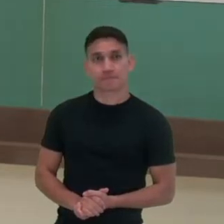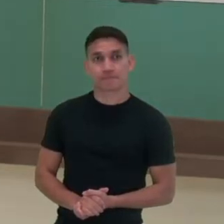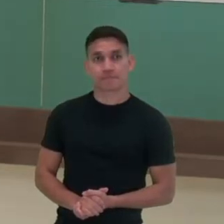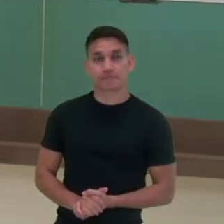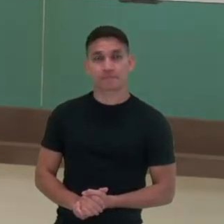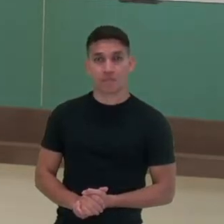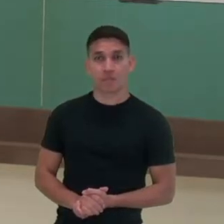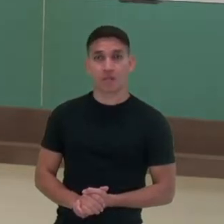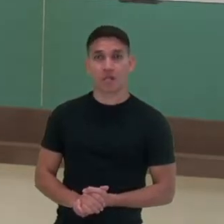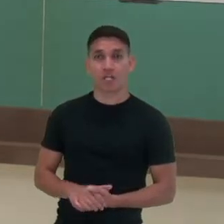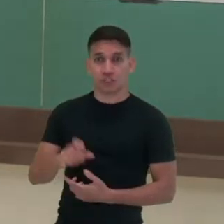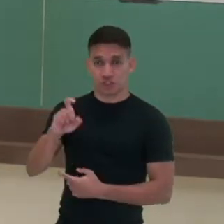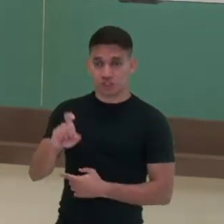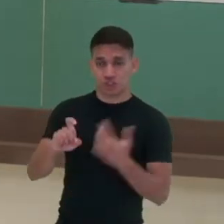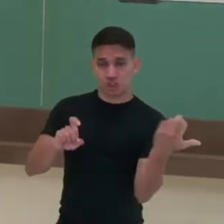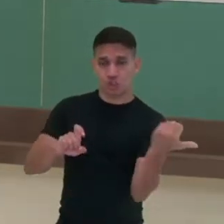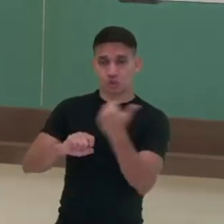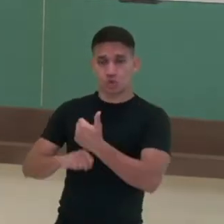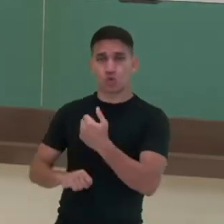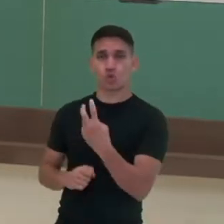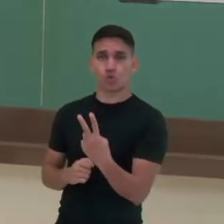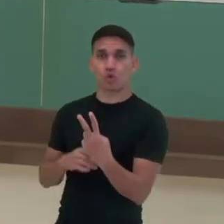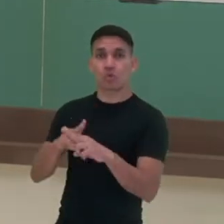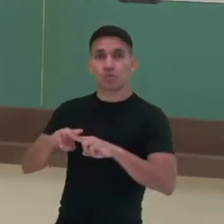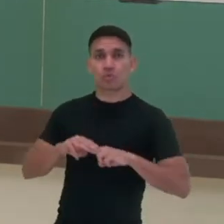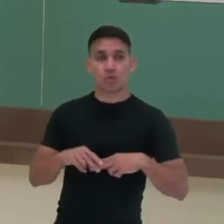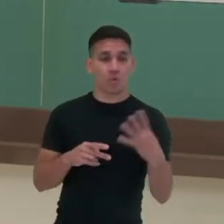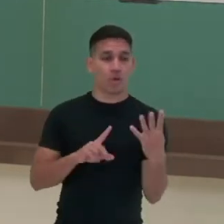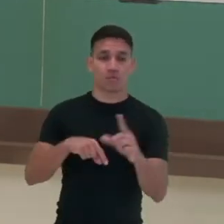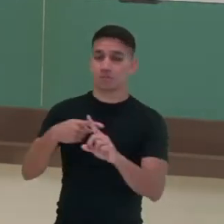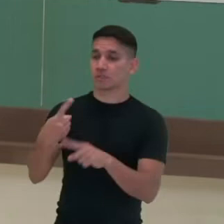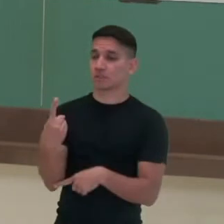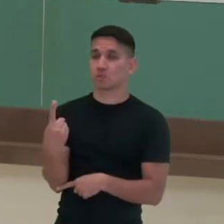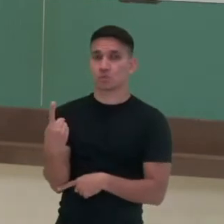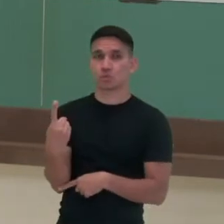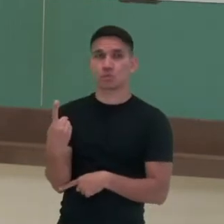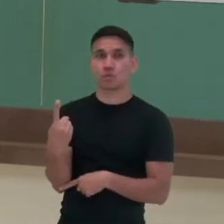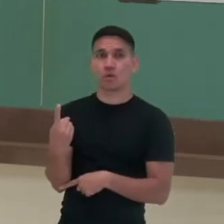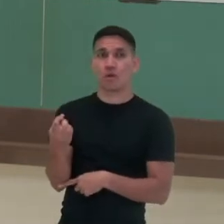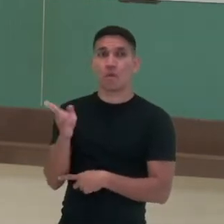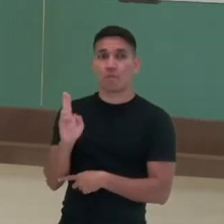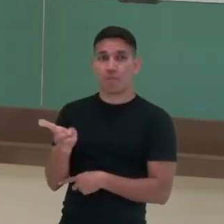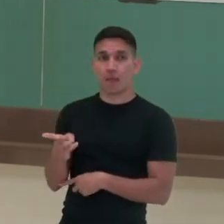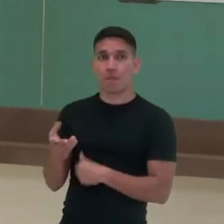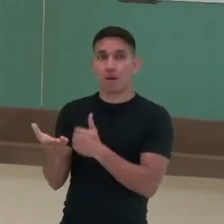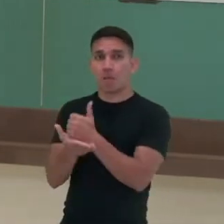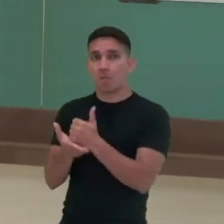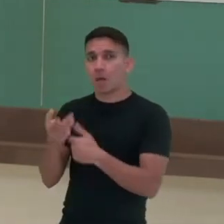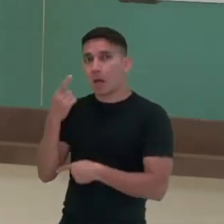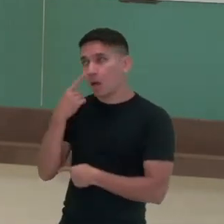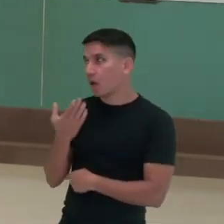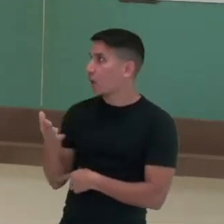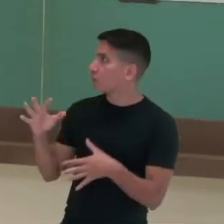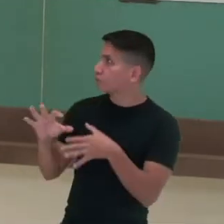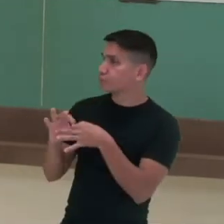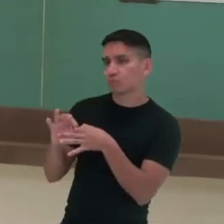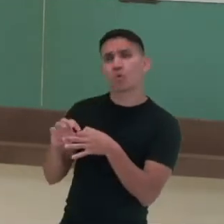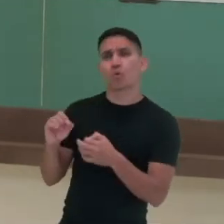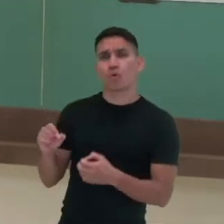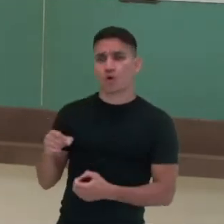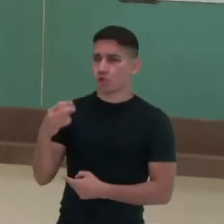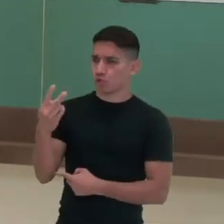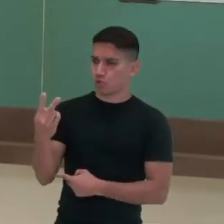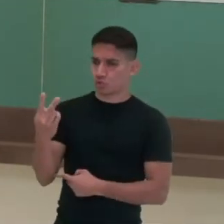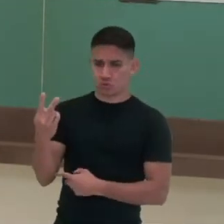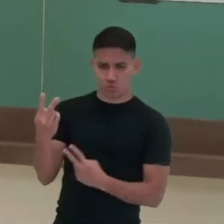professora substituiu por 2. Então ficou 4 mais mesma base e mesmo logaritmando, o valor do logaritmo